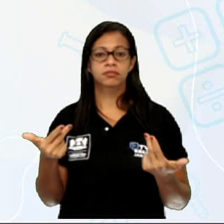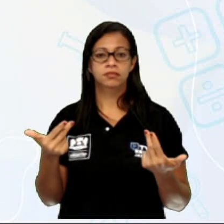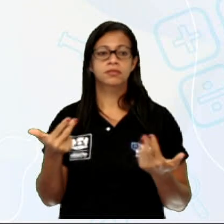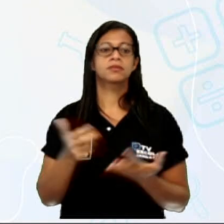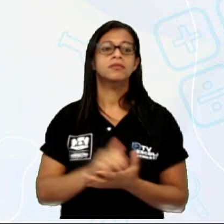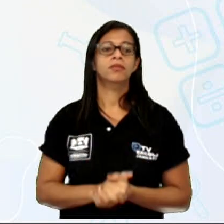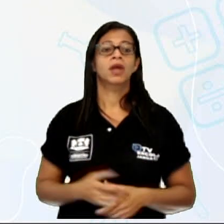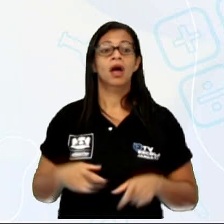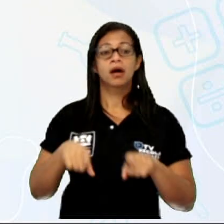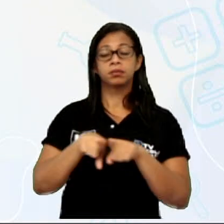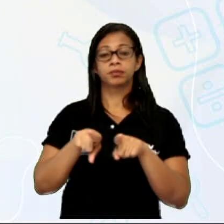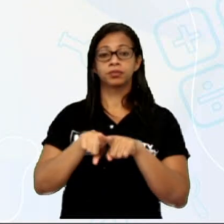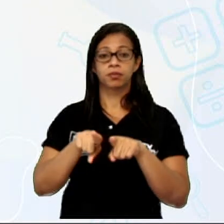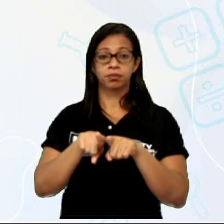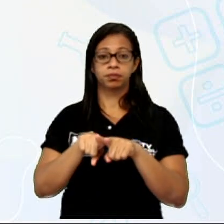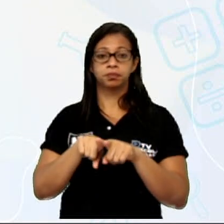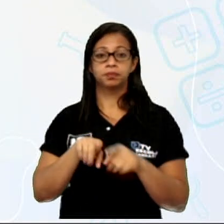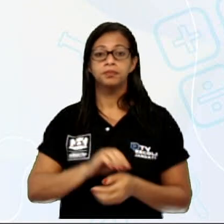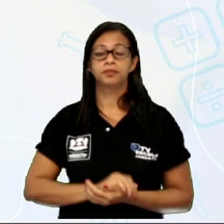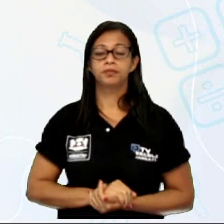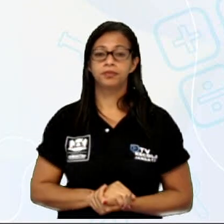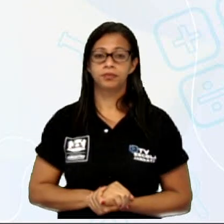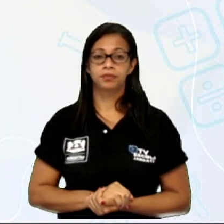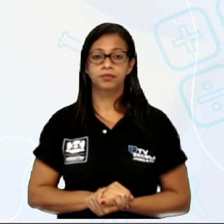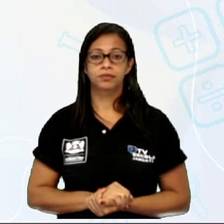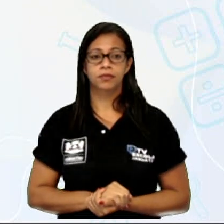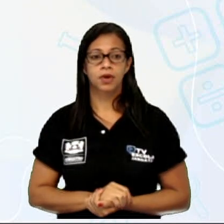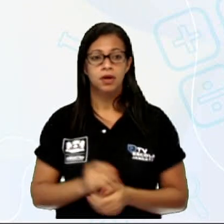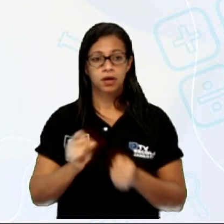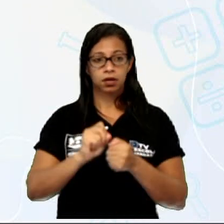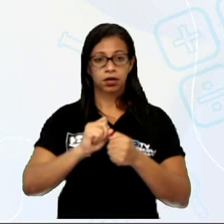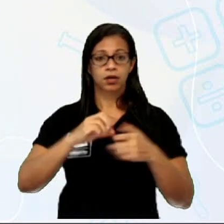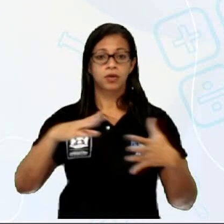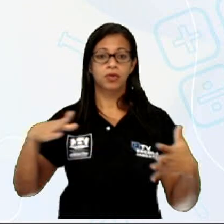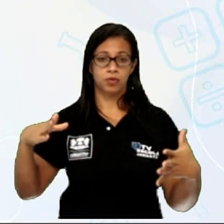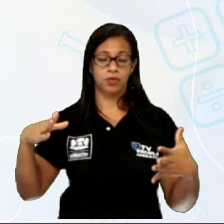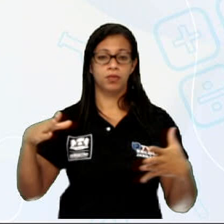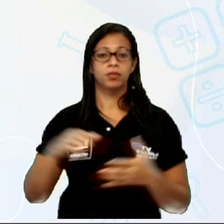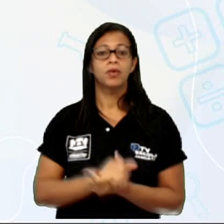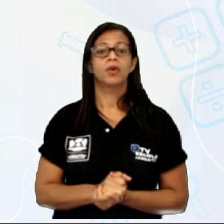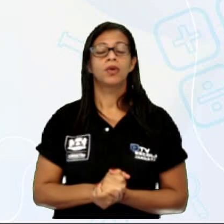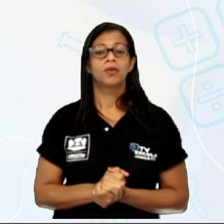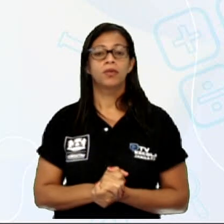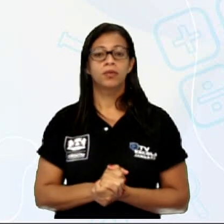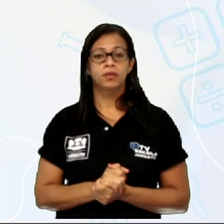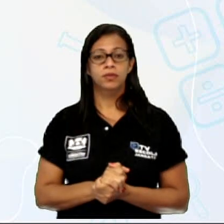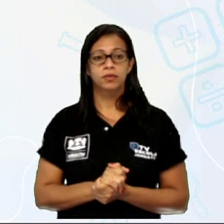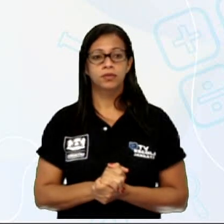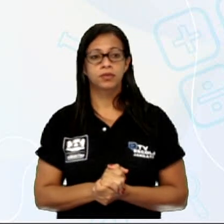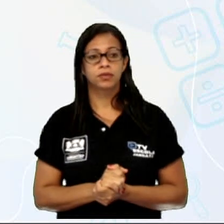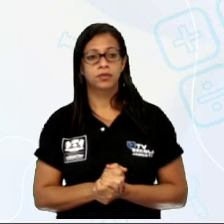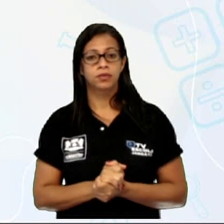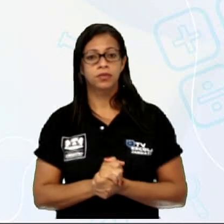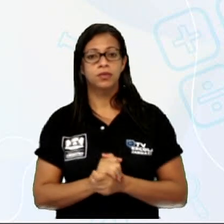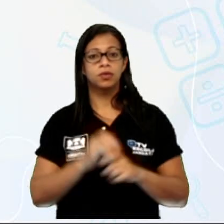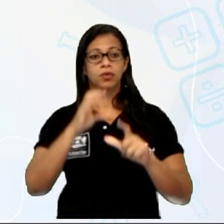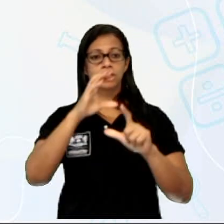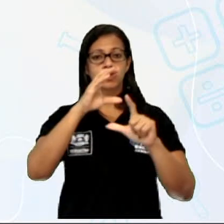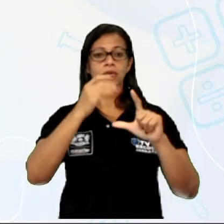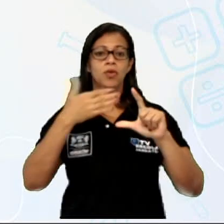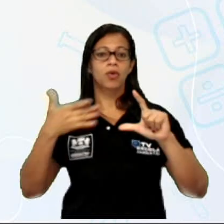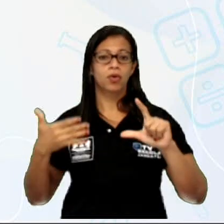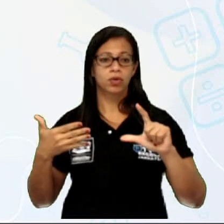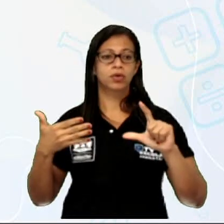ele vai criar o Código Civil, que é também conhecido como Código Civil Napoleônico, que